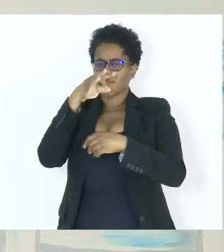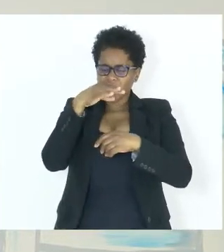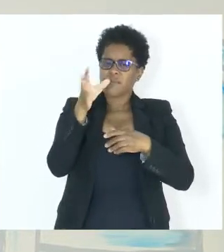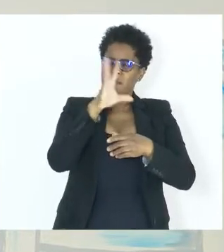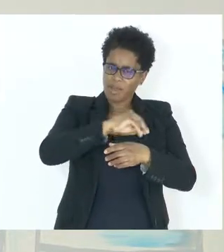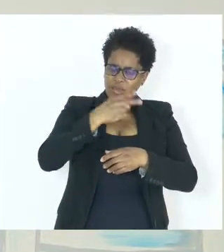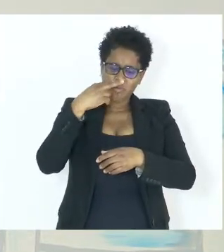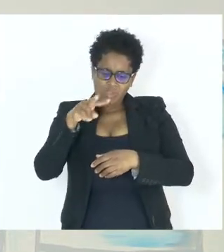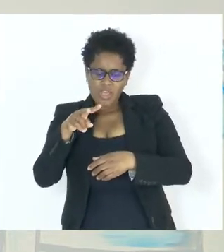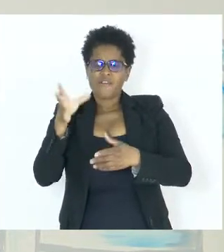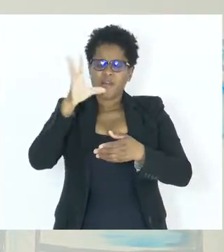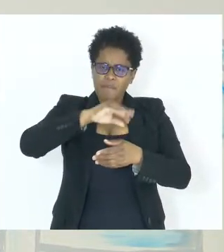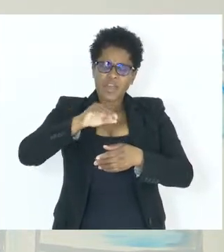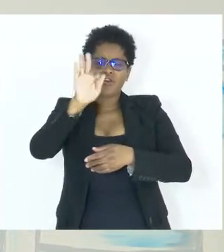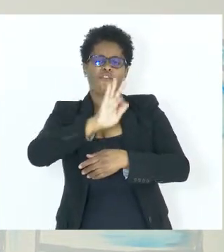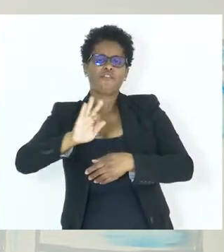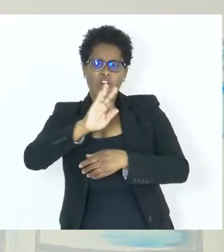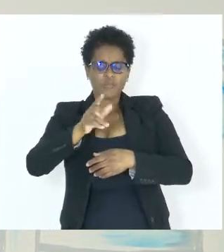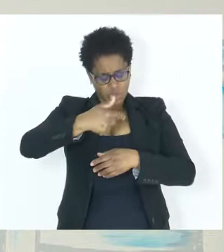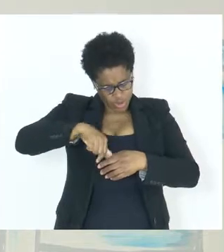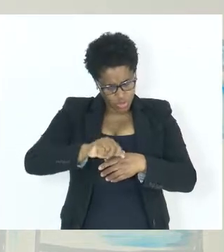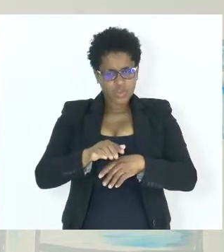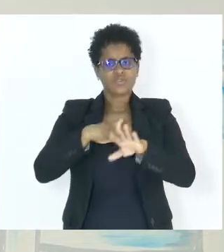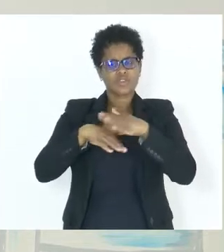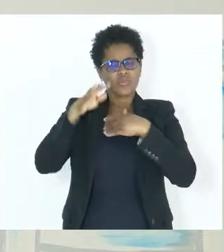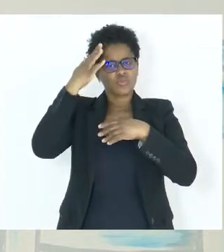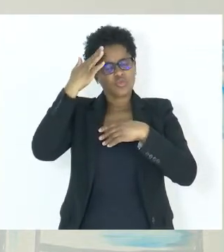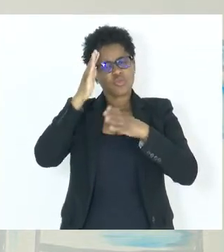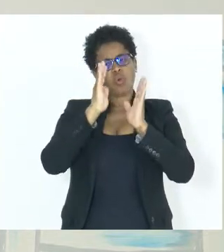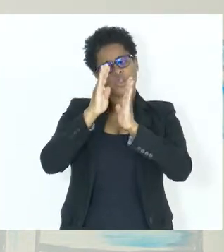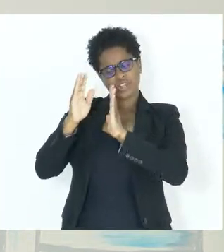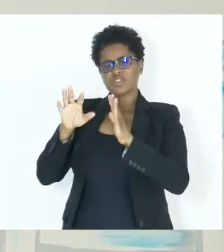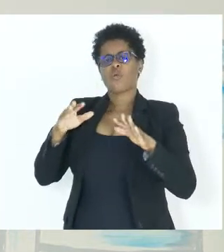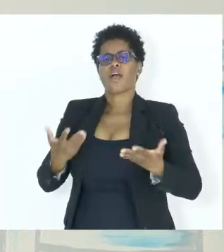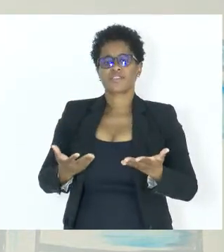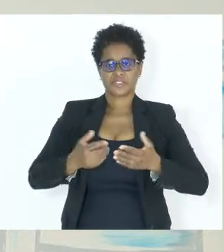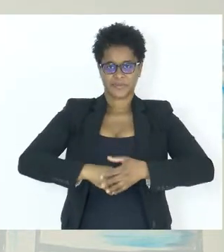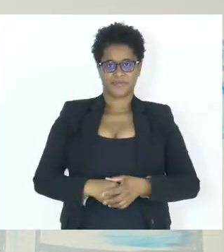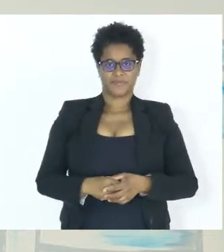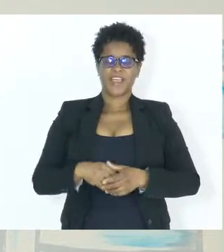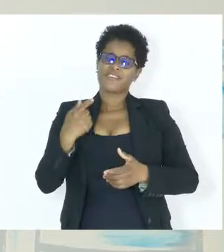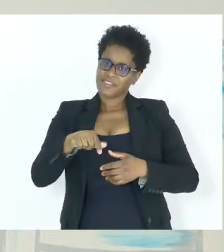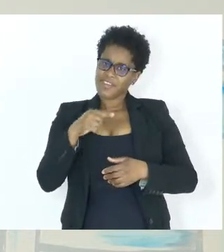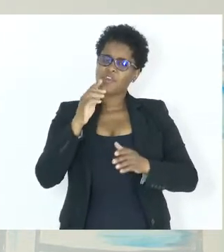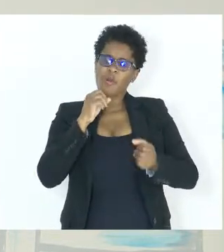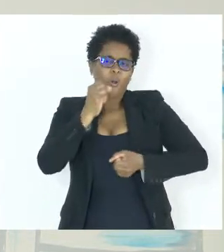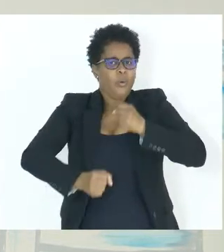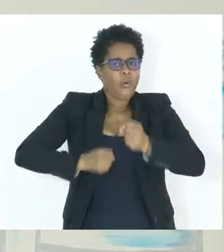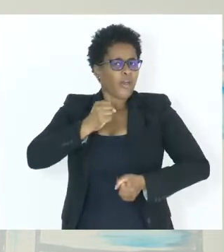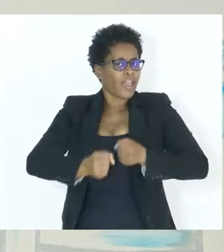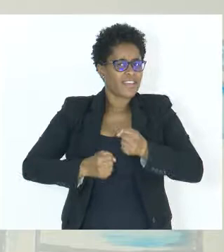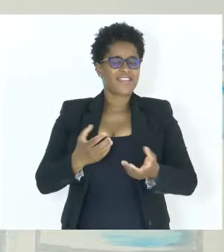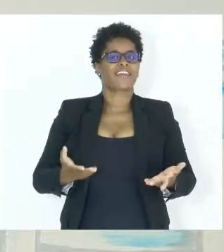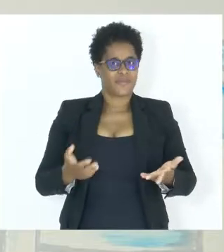mais, demonstrava mais formas em que nós usamos os números ordinais. Quais? Havia uma corrida,